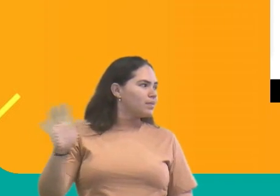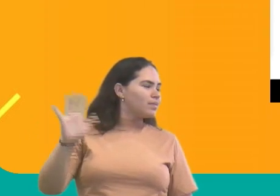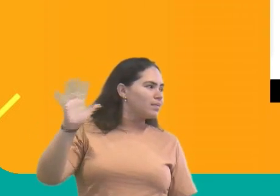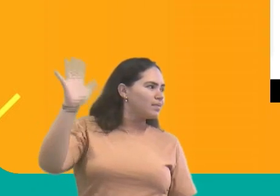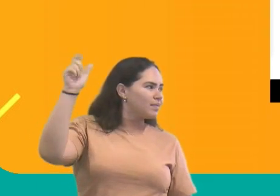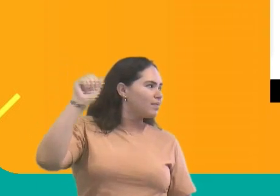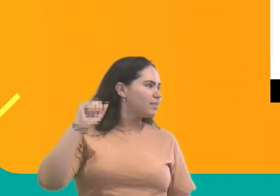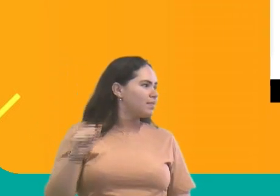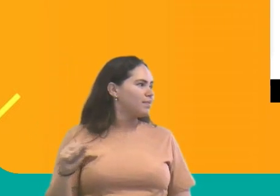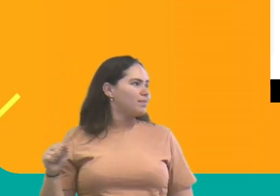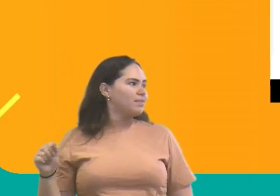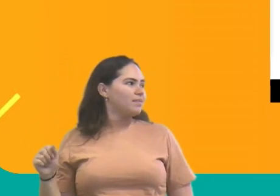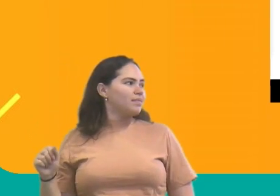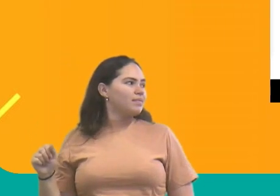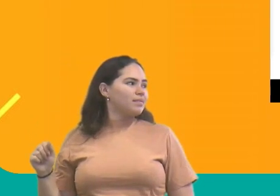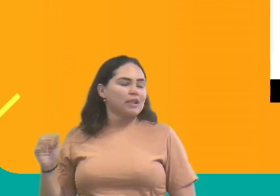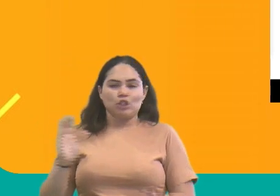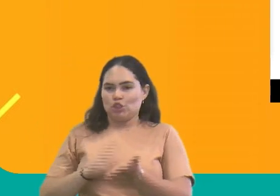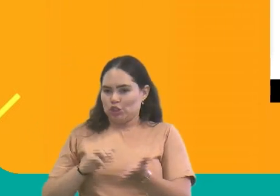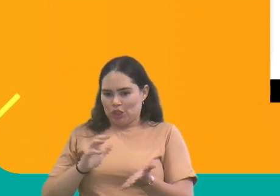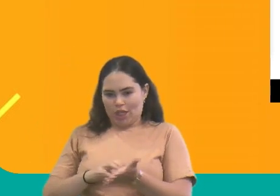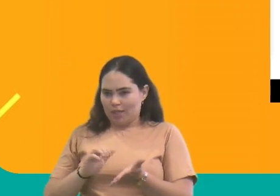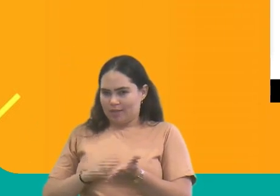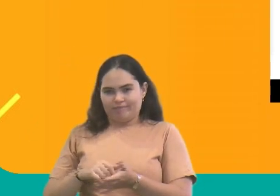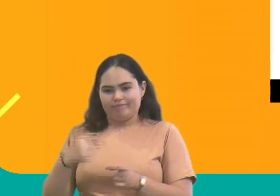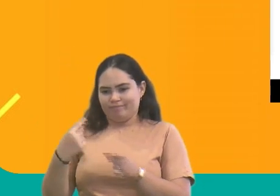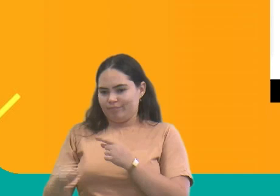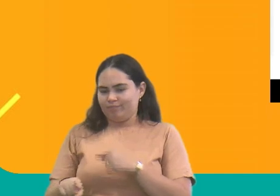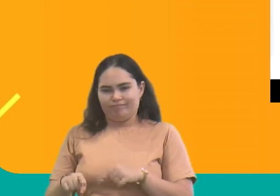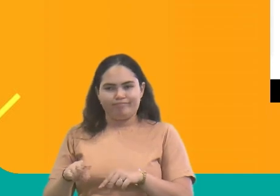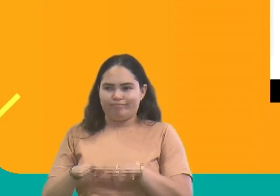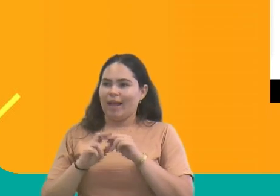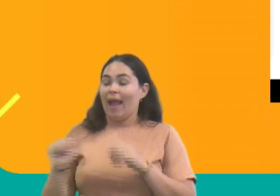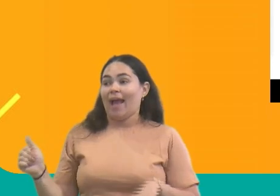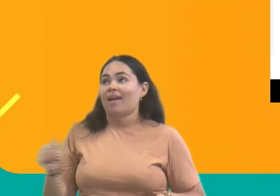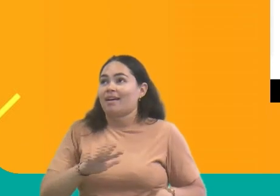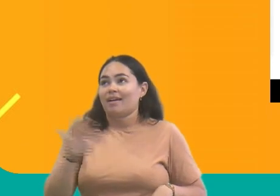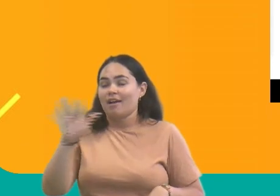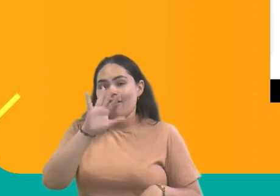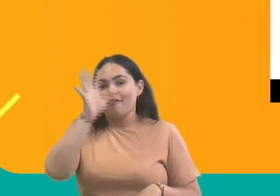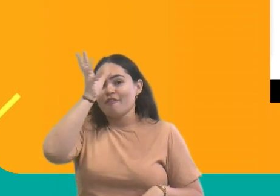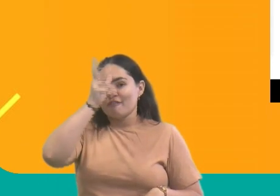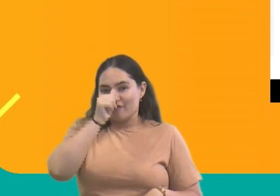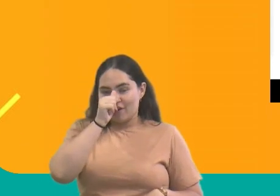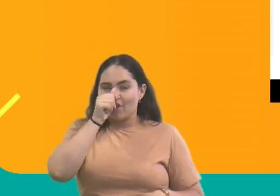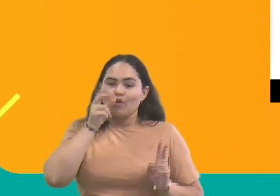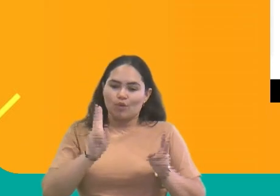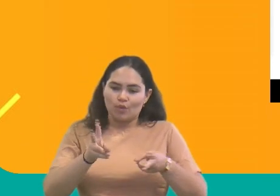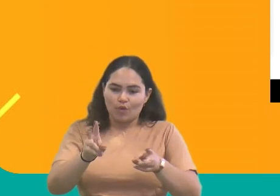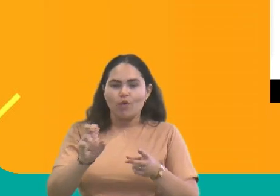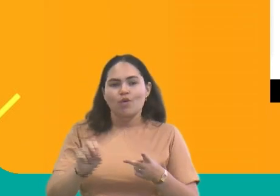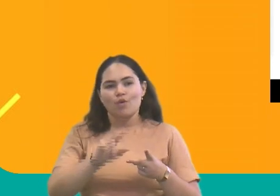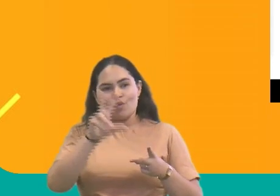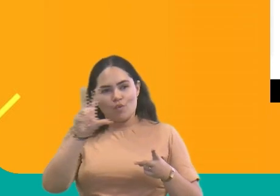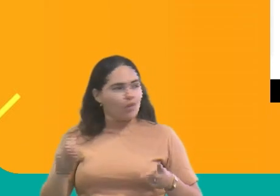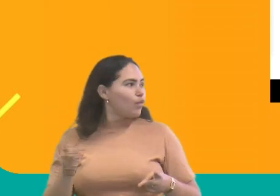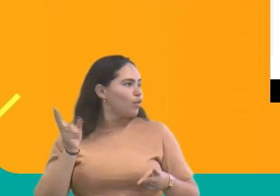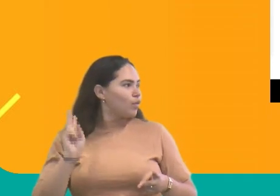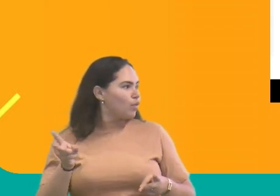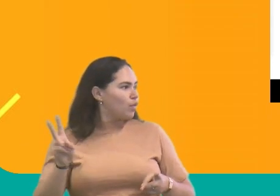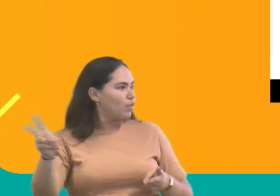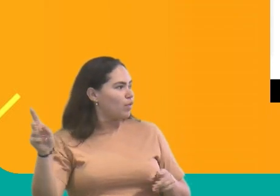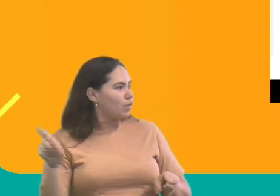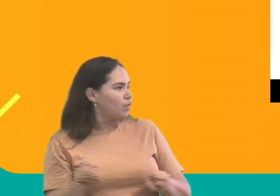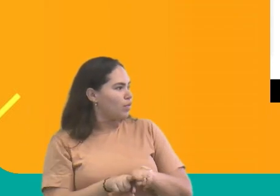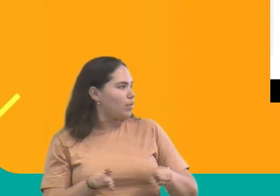tá difícil de botar ele na dieta para qualquer parte. Entendeu? Verdade. Frango, ok, porque frango é vida. Frango e ovo, gente, um cacho de